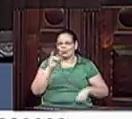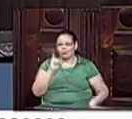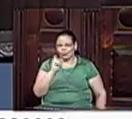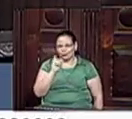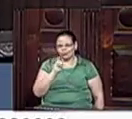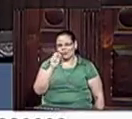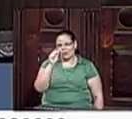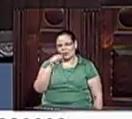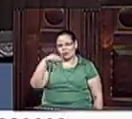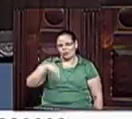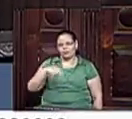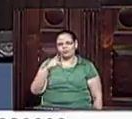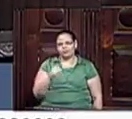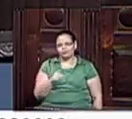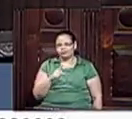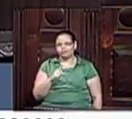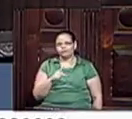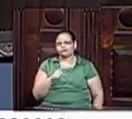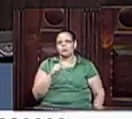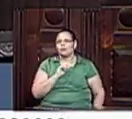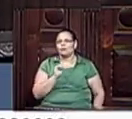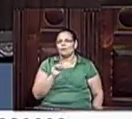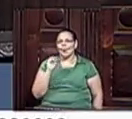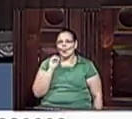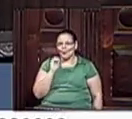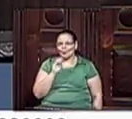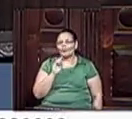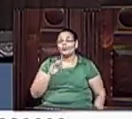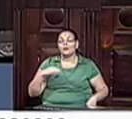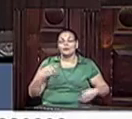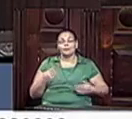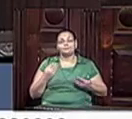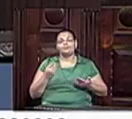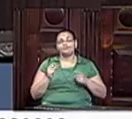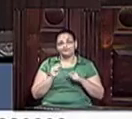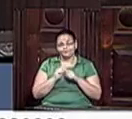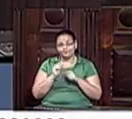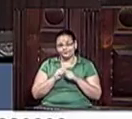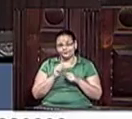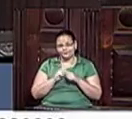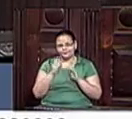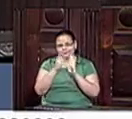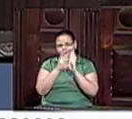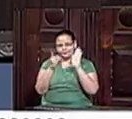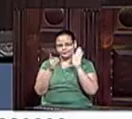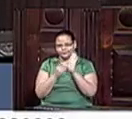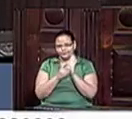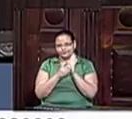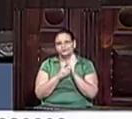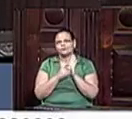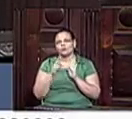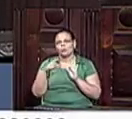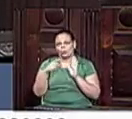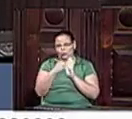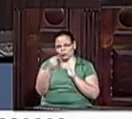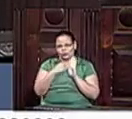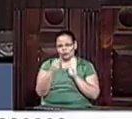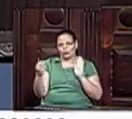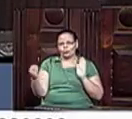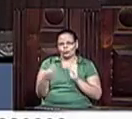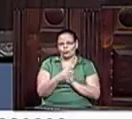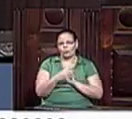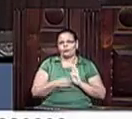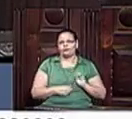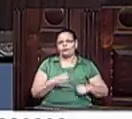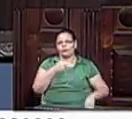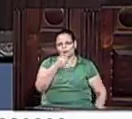Estado. E para eles se livrarem disso, fizeram esse decreto. E esse artigo novo, que é o